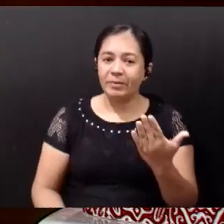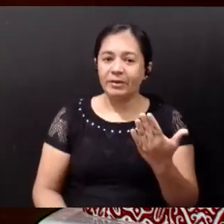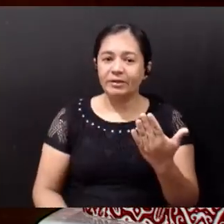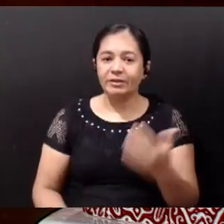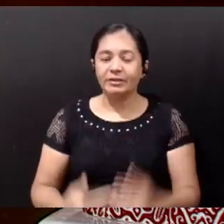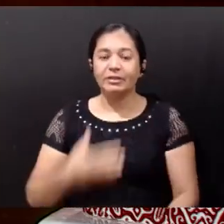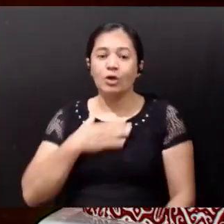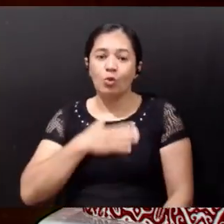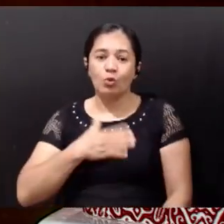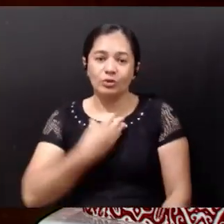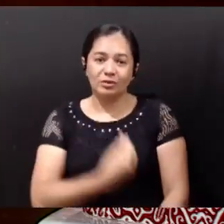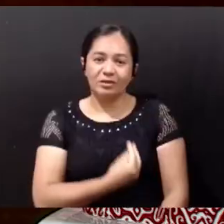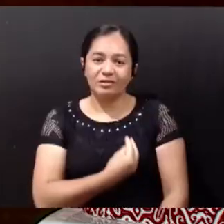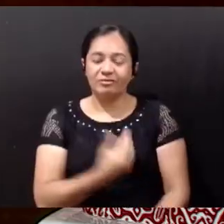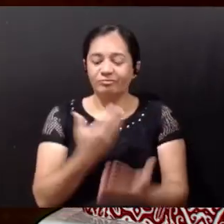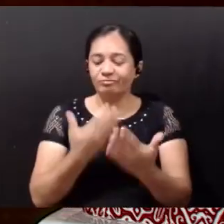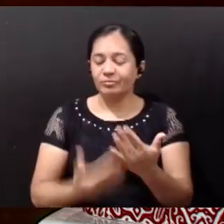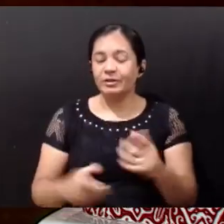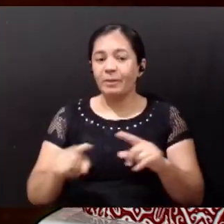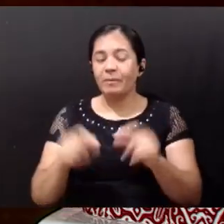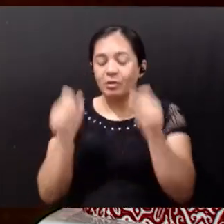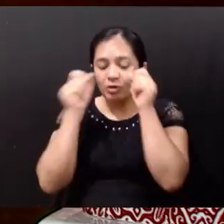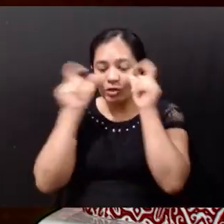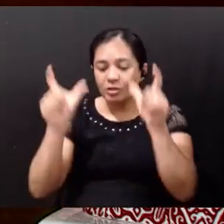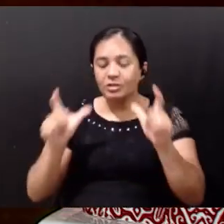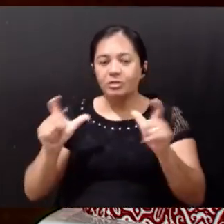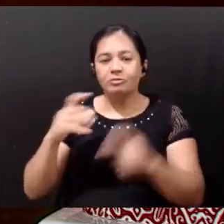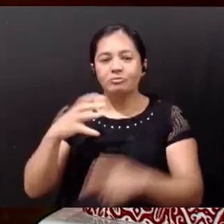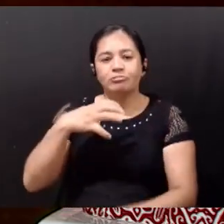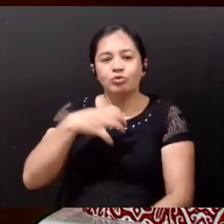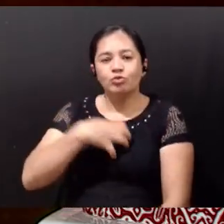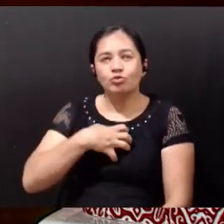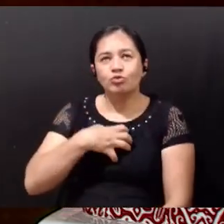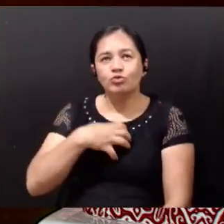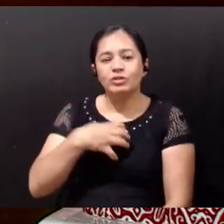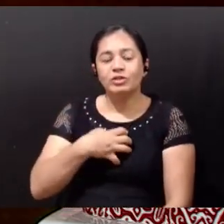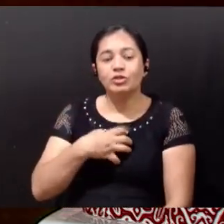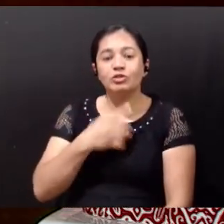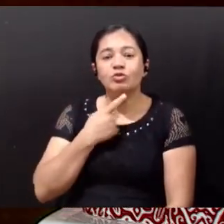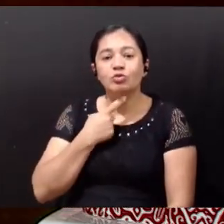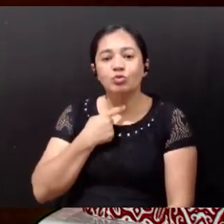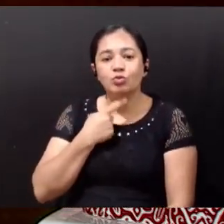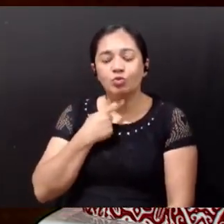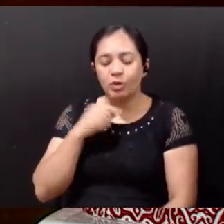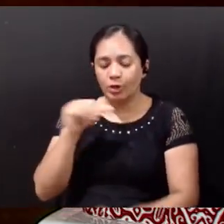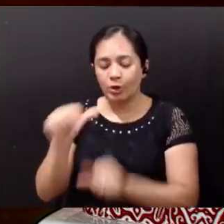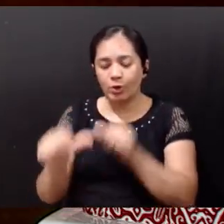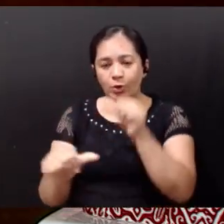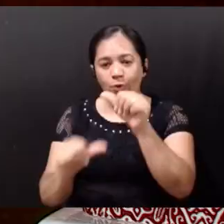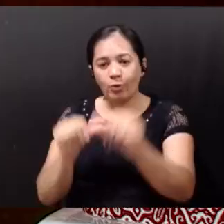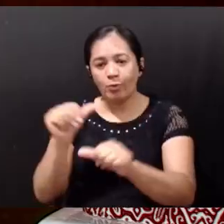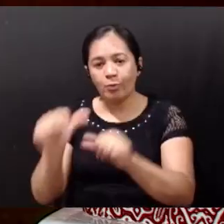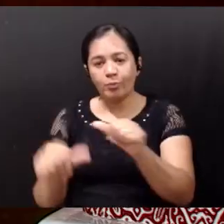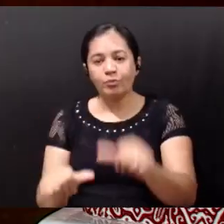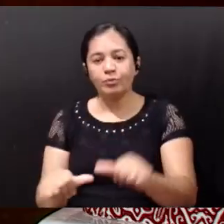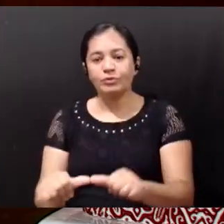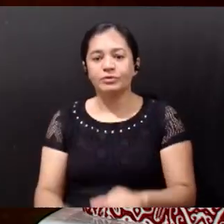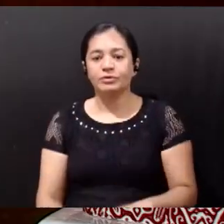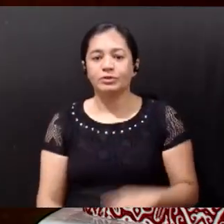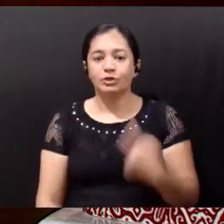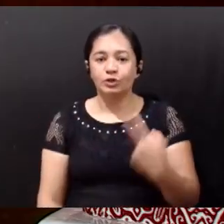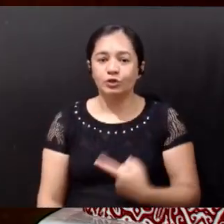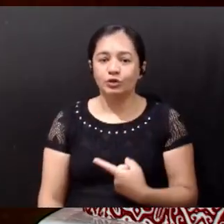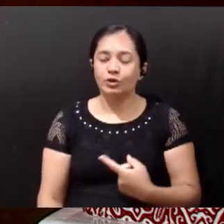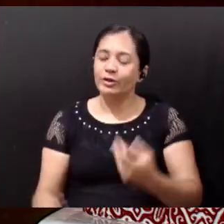e despertar esse desejo de mudança. E aí é onde a gente faz esse